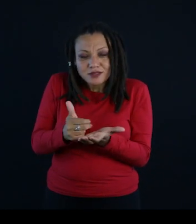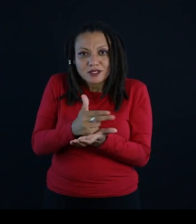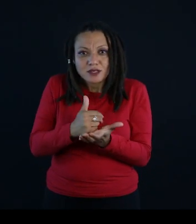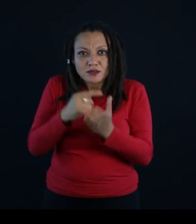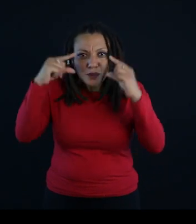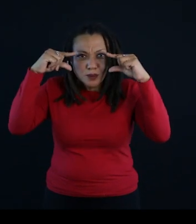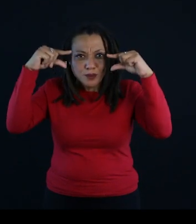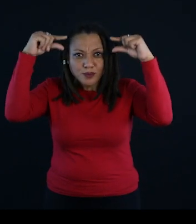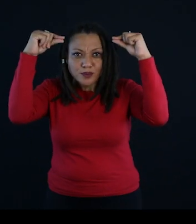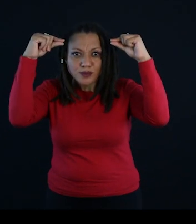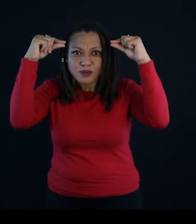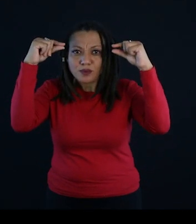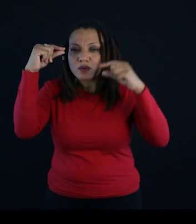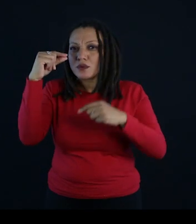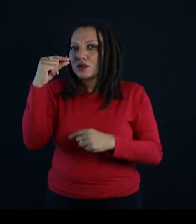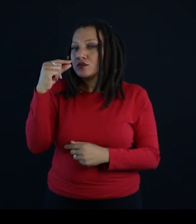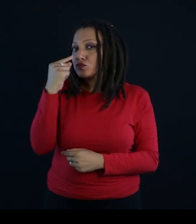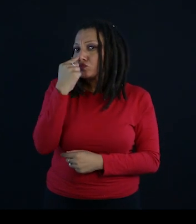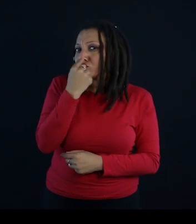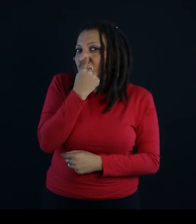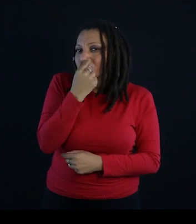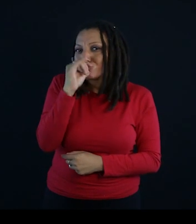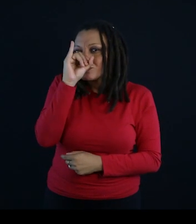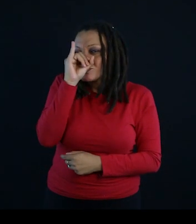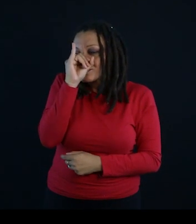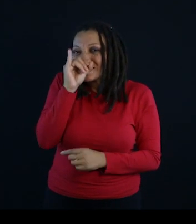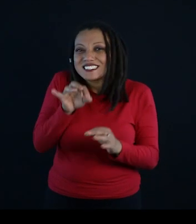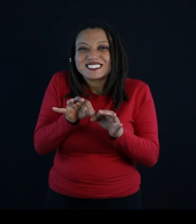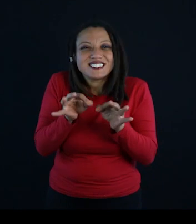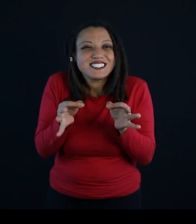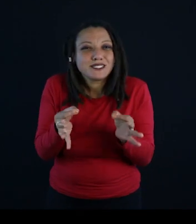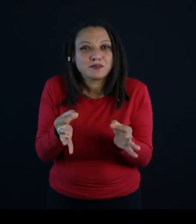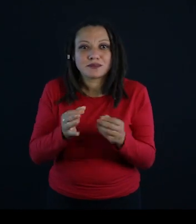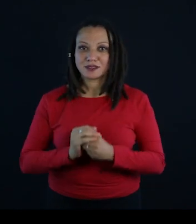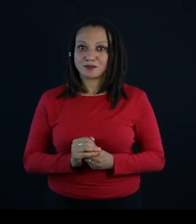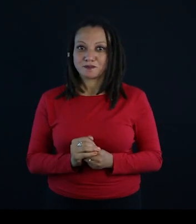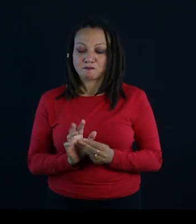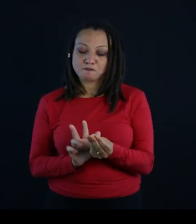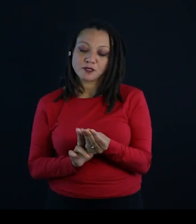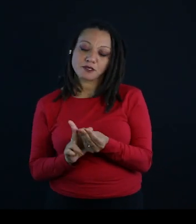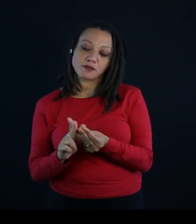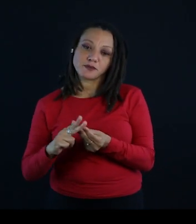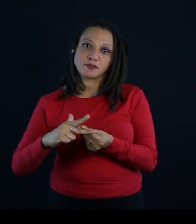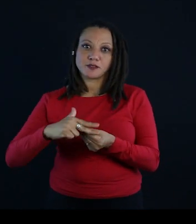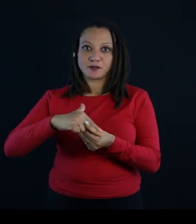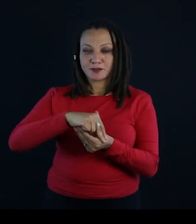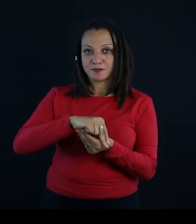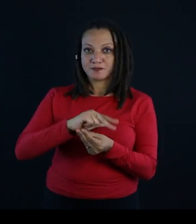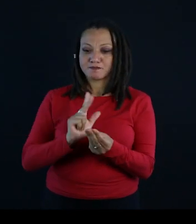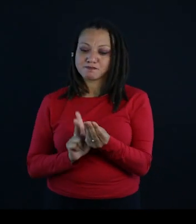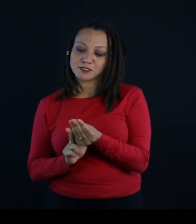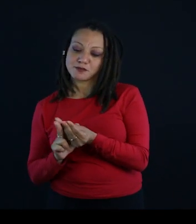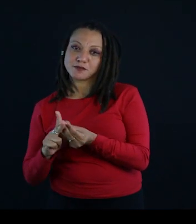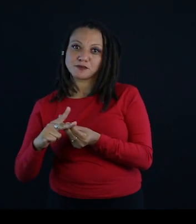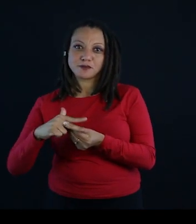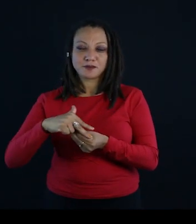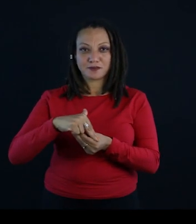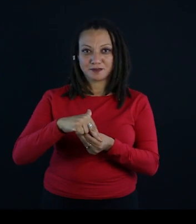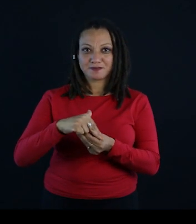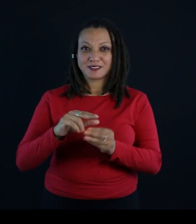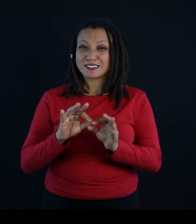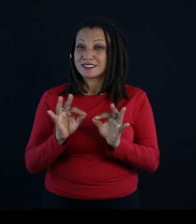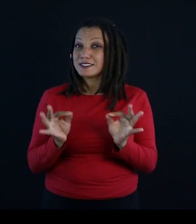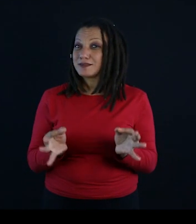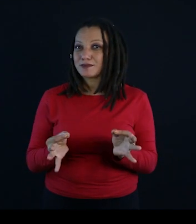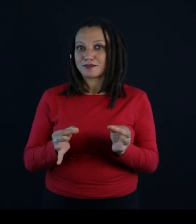faz aqui uma cabecinha com duas orelhinhas, bem simples. Aí vamos